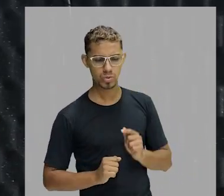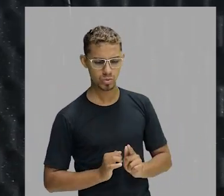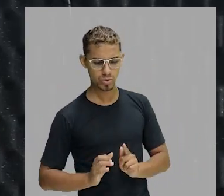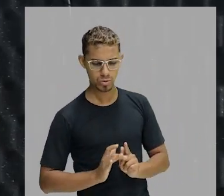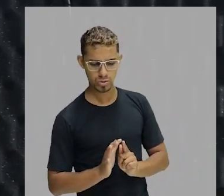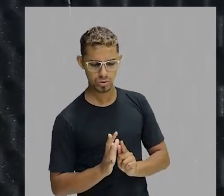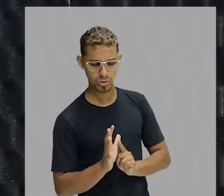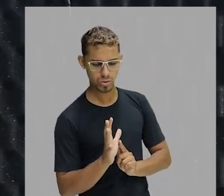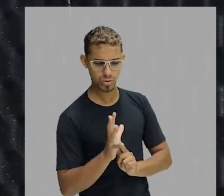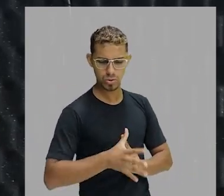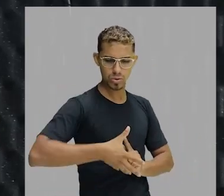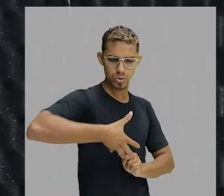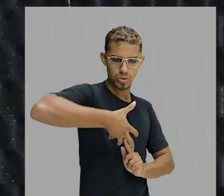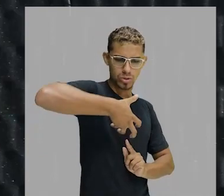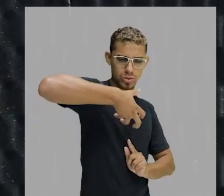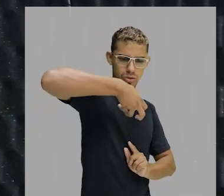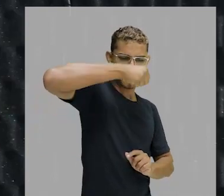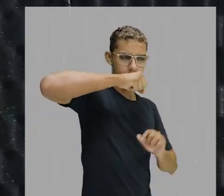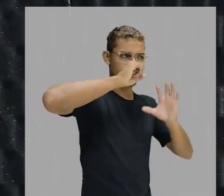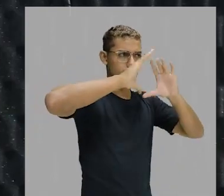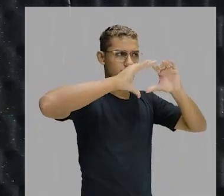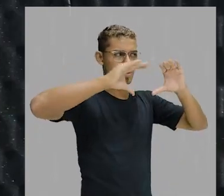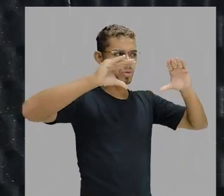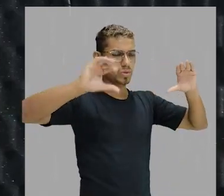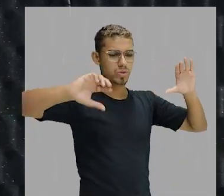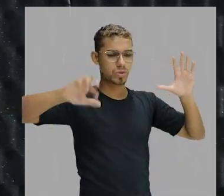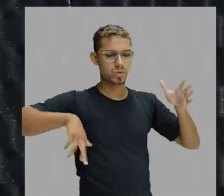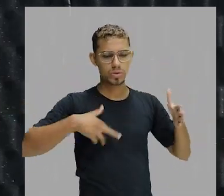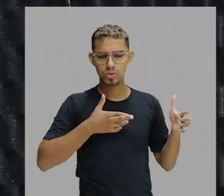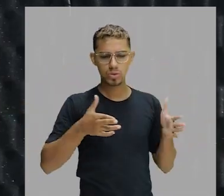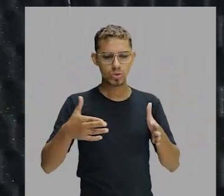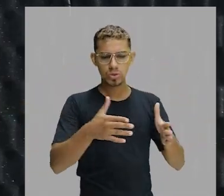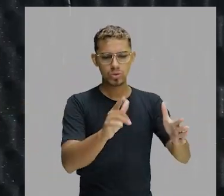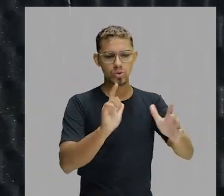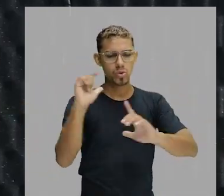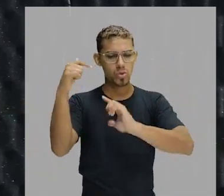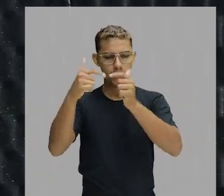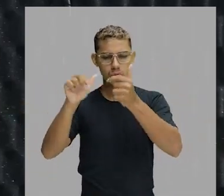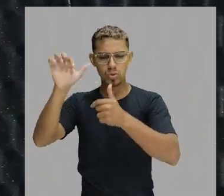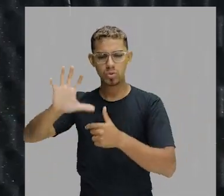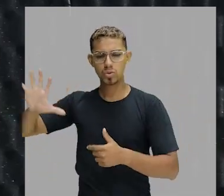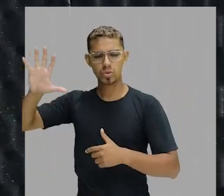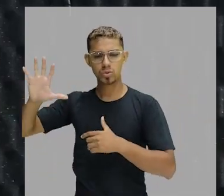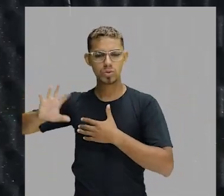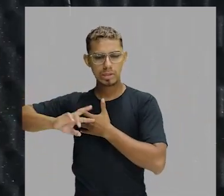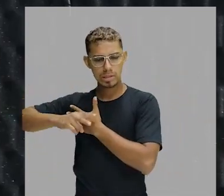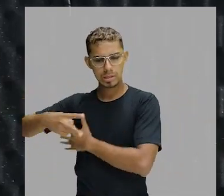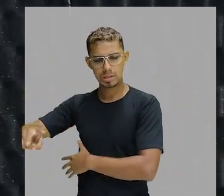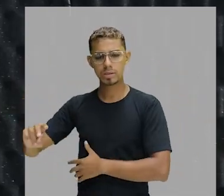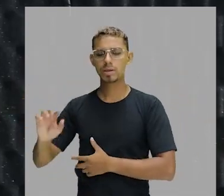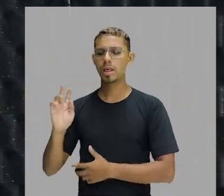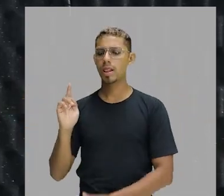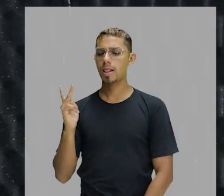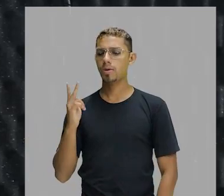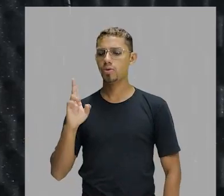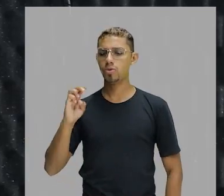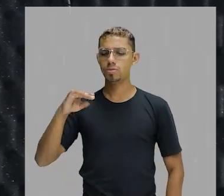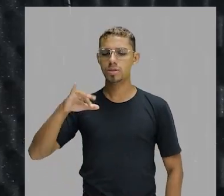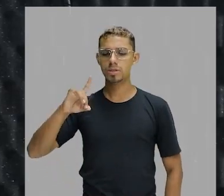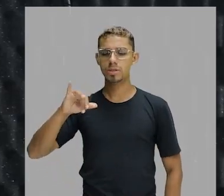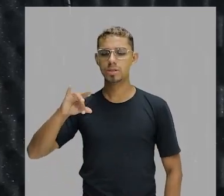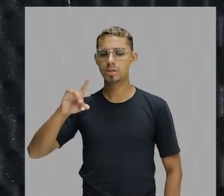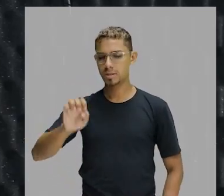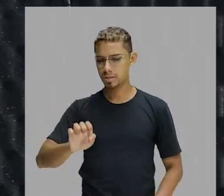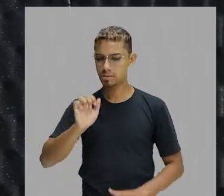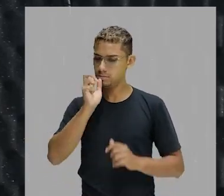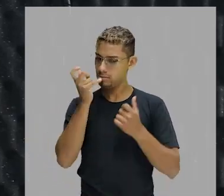nuvens e ela vai se deslocar através das correntes de ar para outras regiões, levando consequentemente a umidade, galera, tá certo?